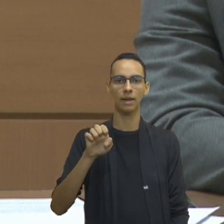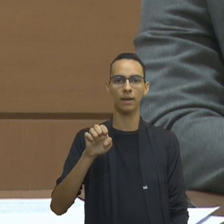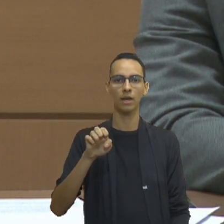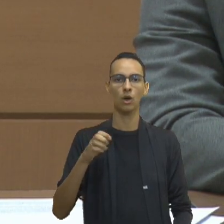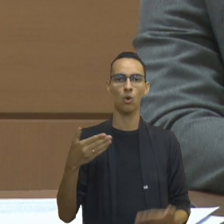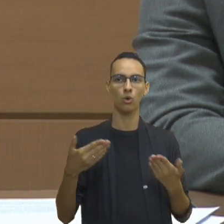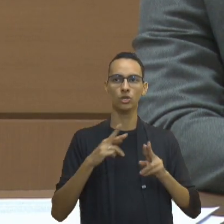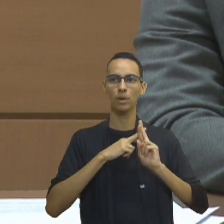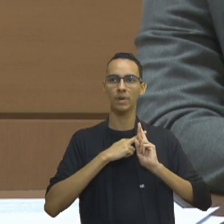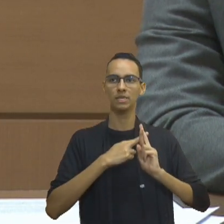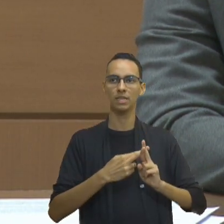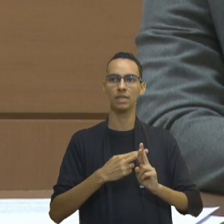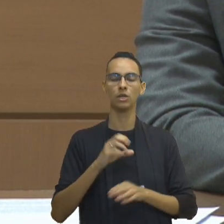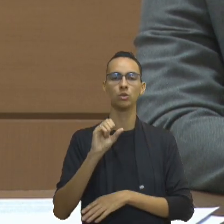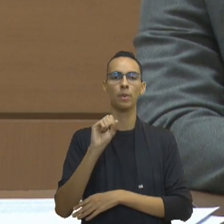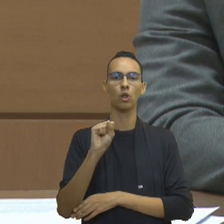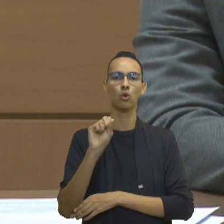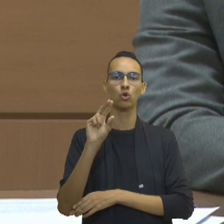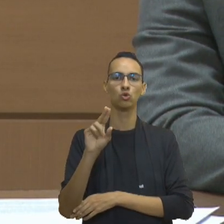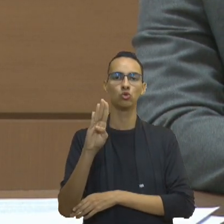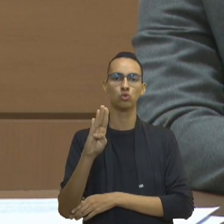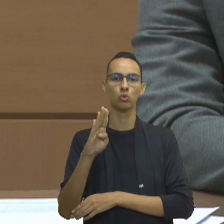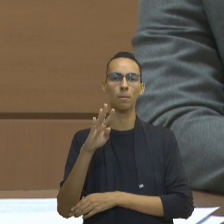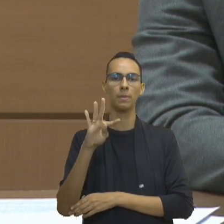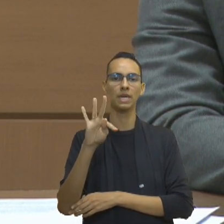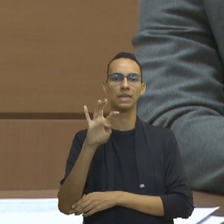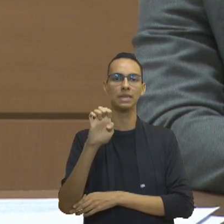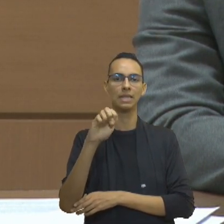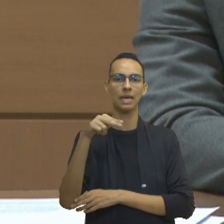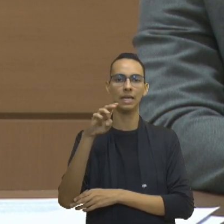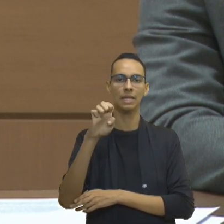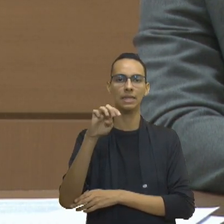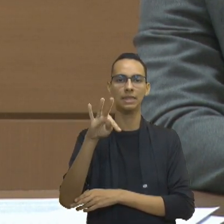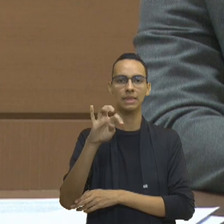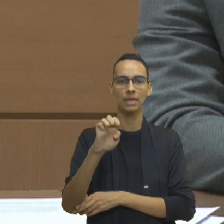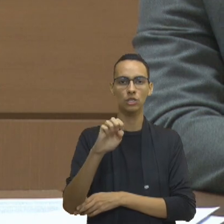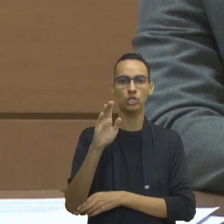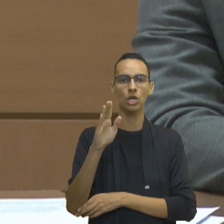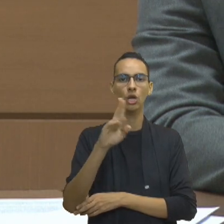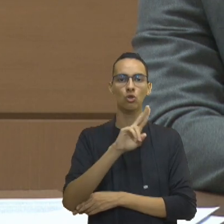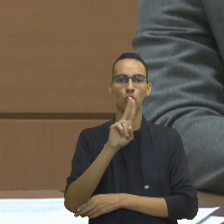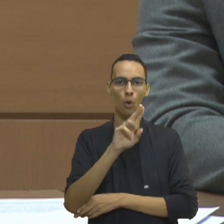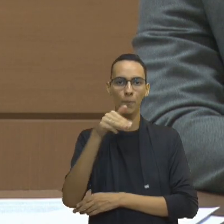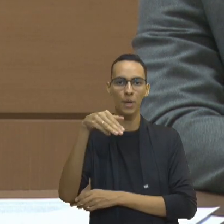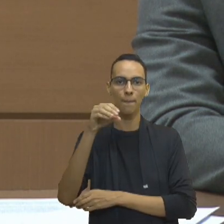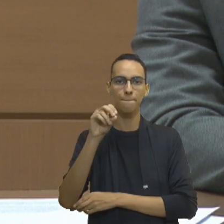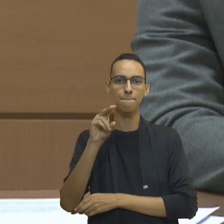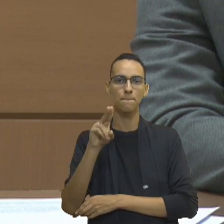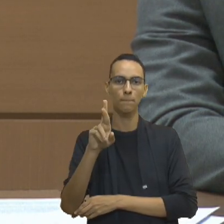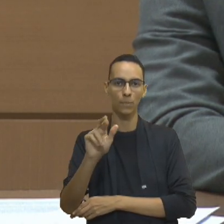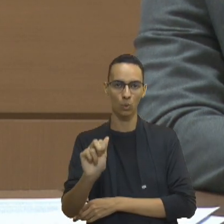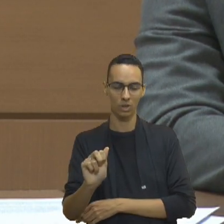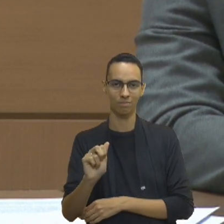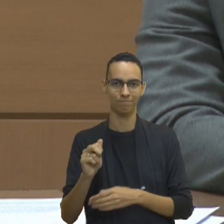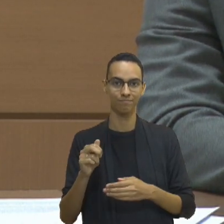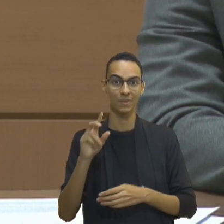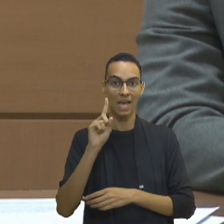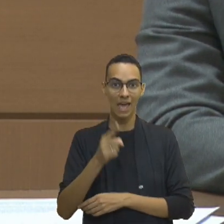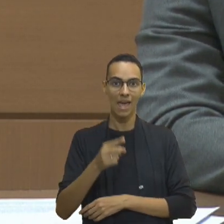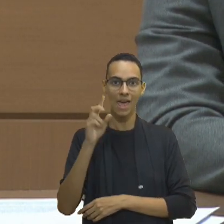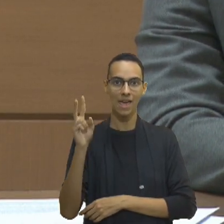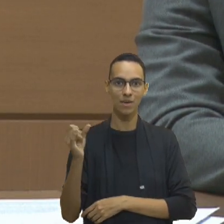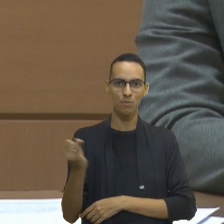subtenente Moura. Muito obrigada. É importante lembrar que essa atuação conjunta atende ainda